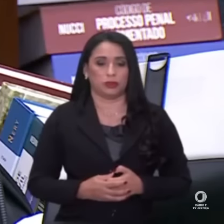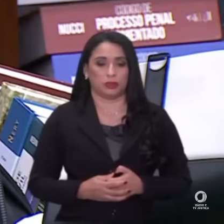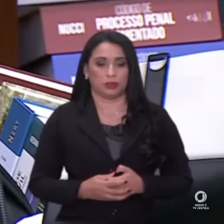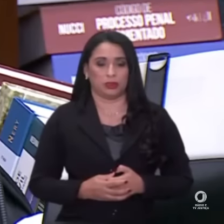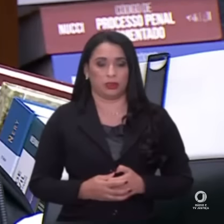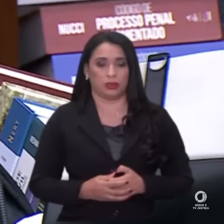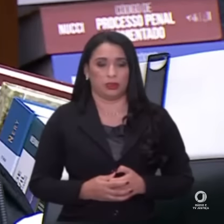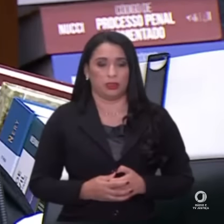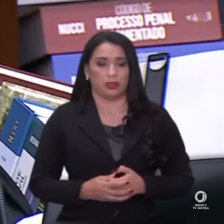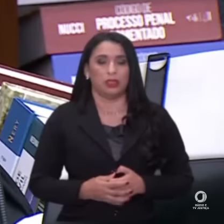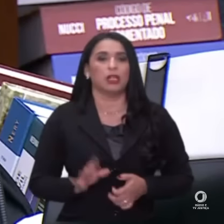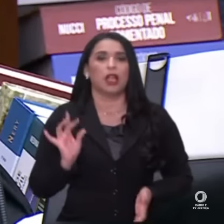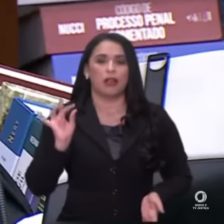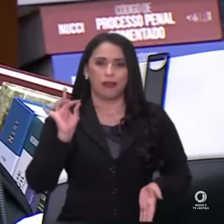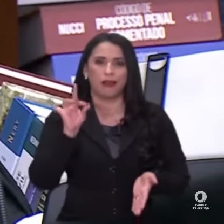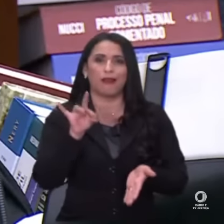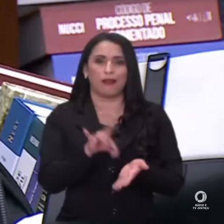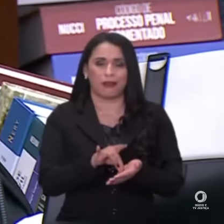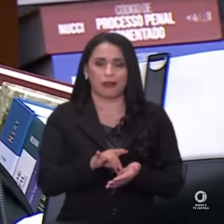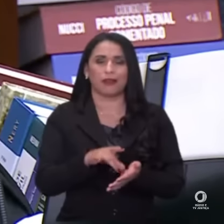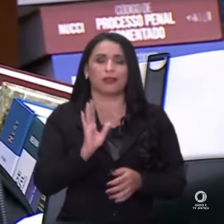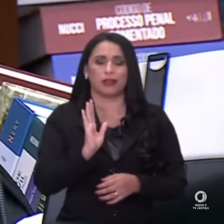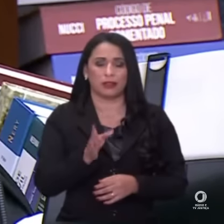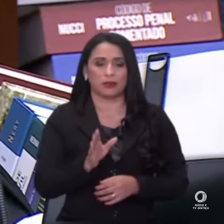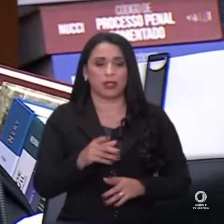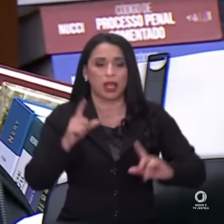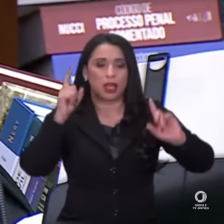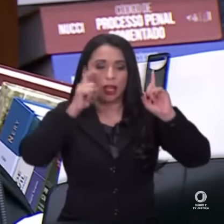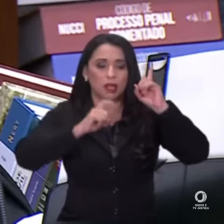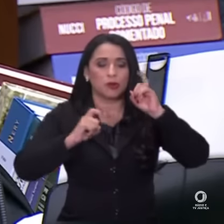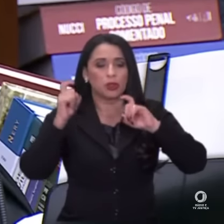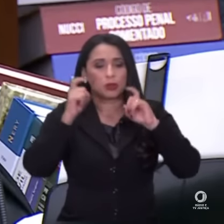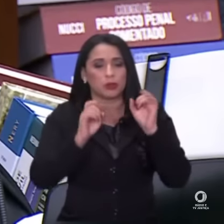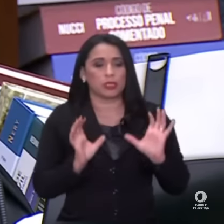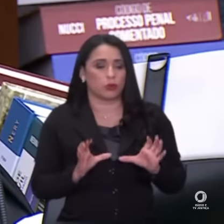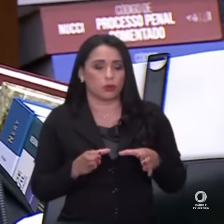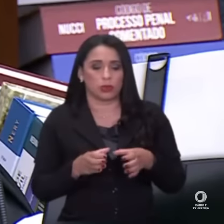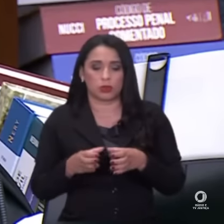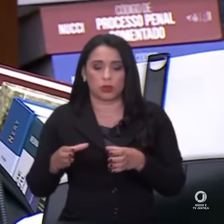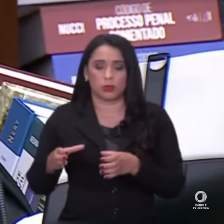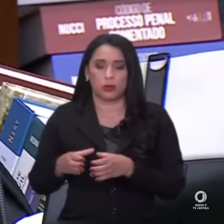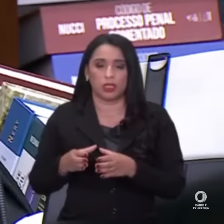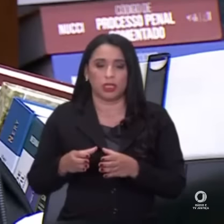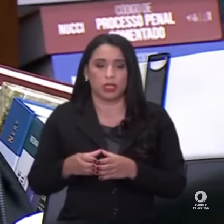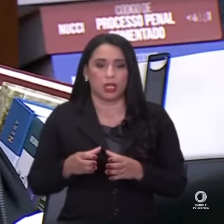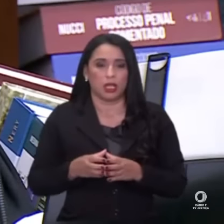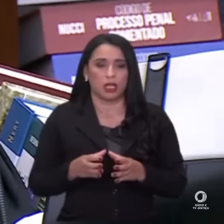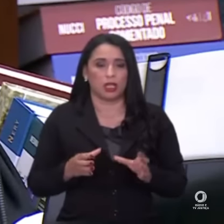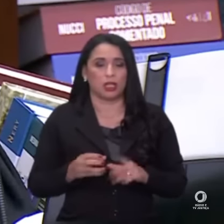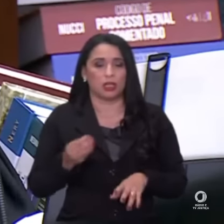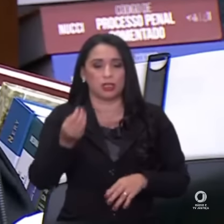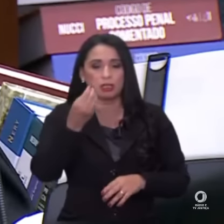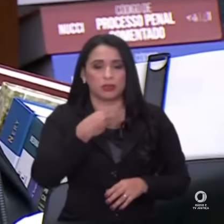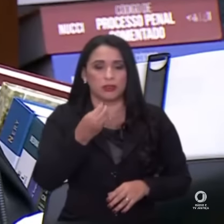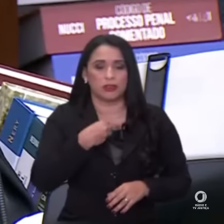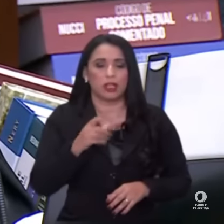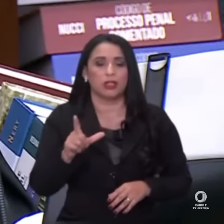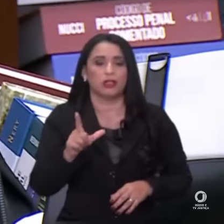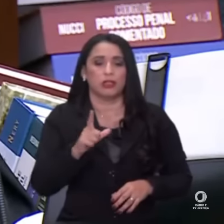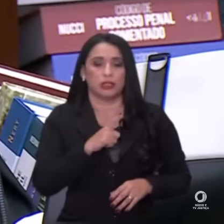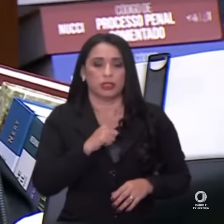muito legítimo e louvável, como aqui eu destaquei, essa preocupação com as comunidades vulneráveis, que têm,